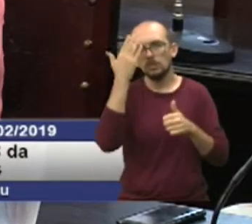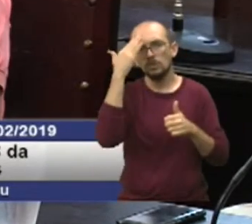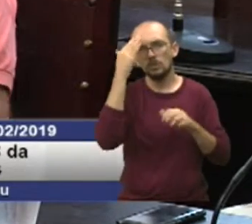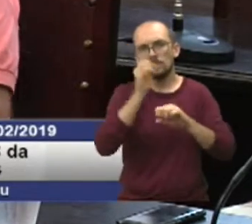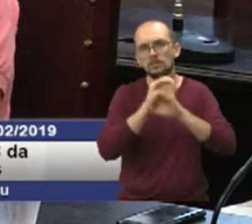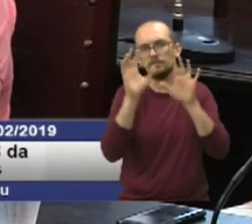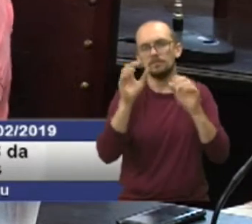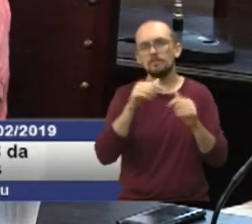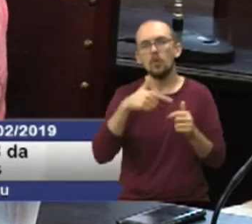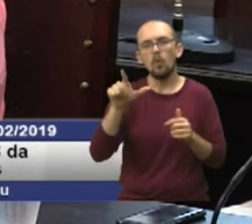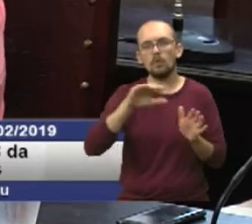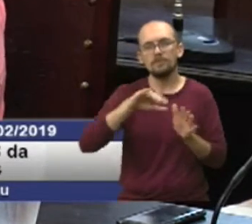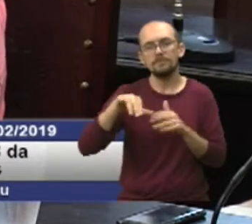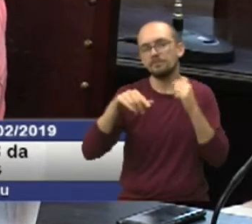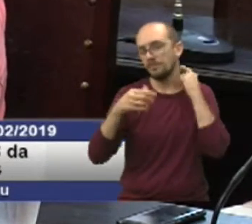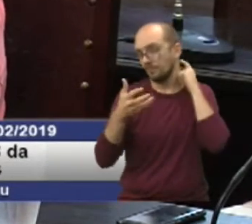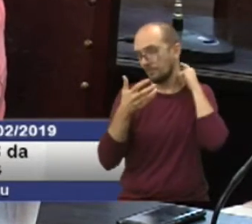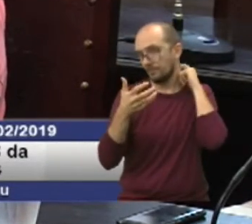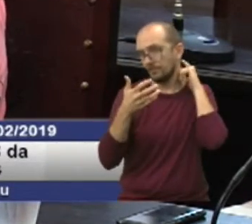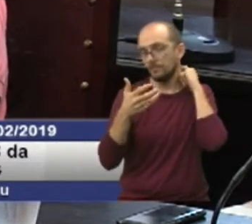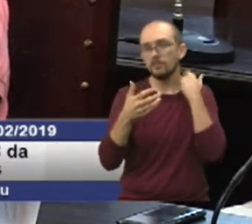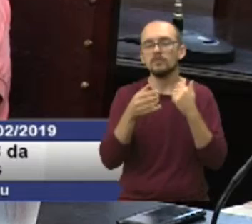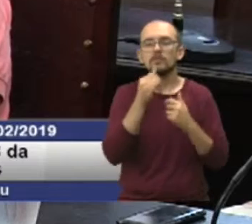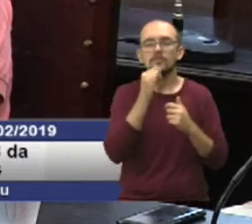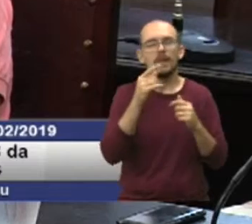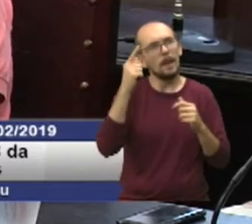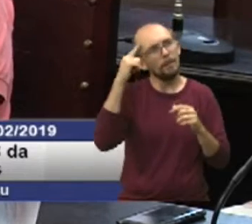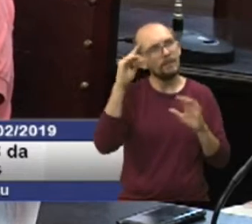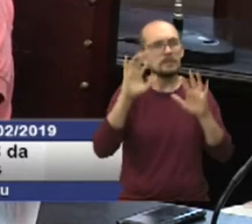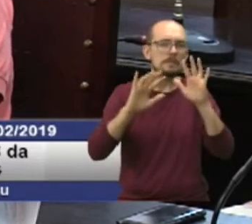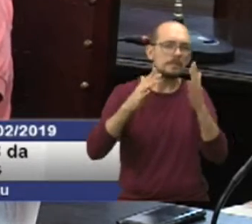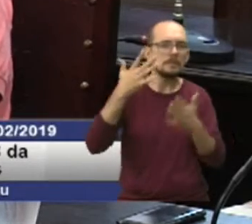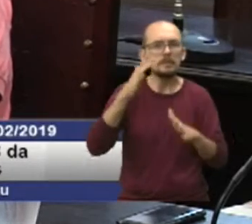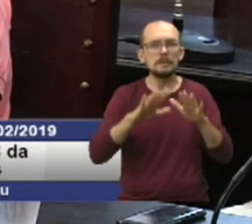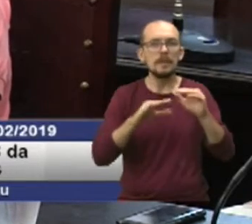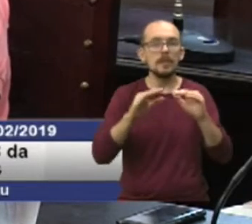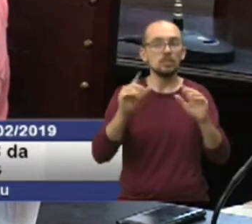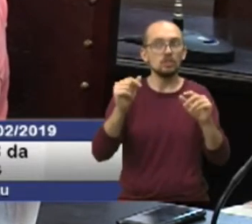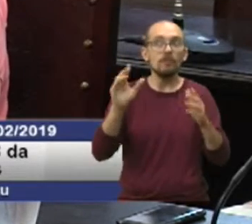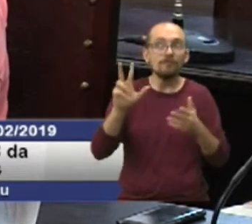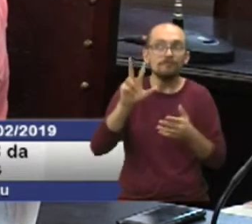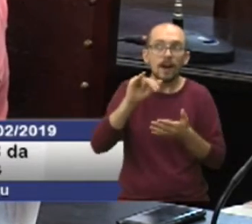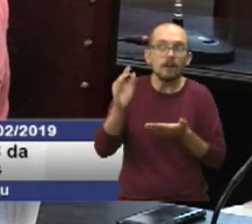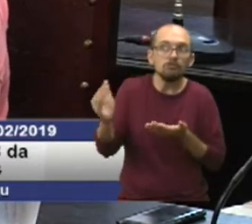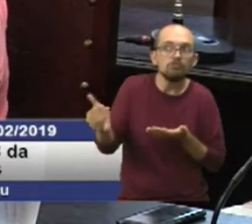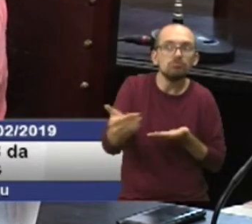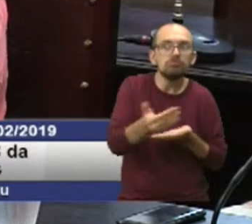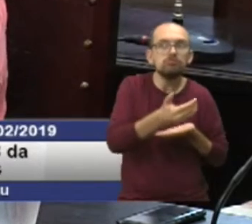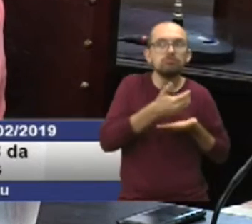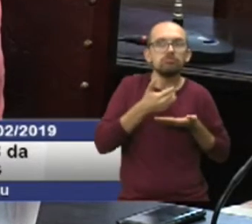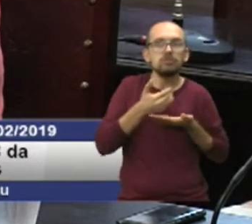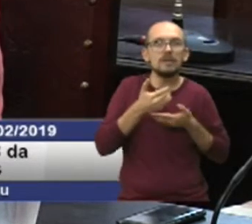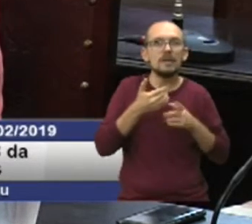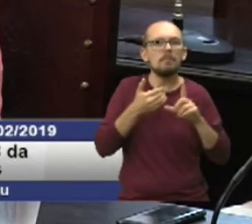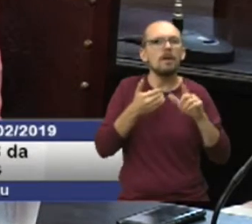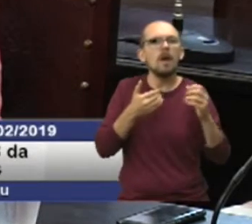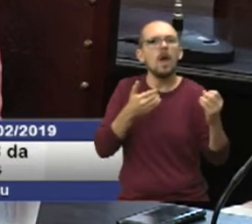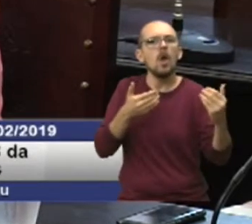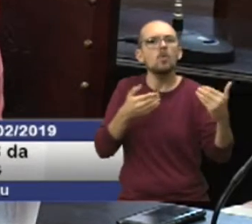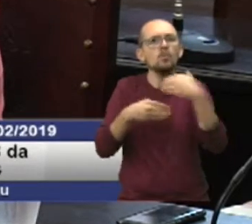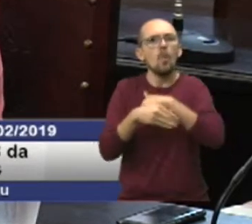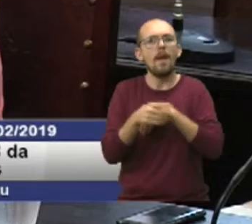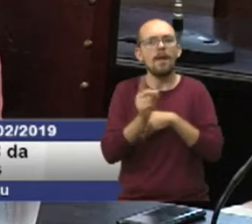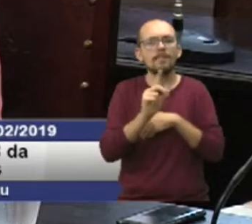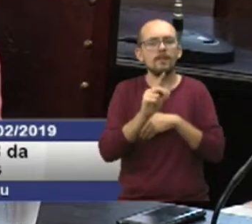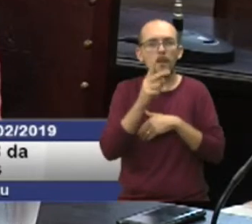por exemplo, se estimula uma receita e de repente ela fura a receita, você prevê um dinheiro, não entrou o dinheiro, isso